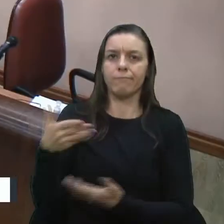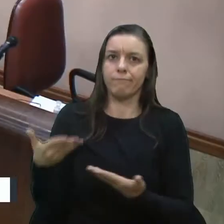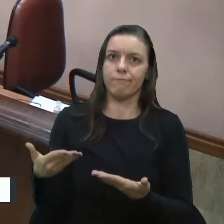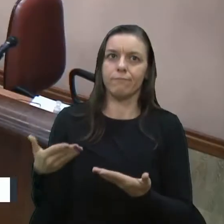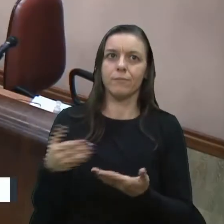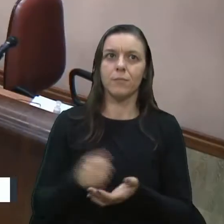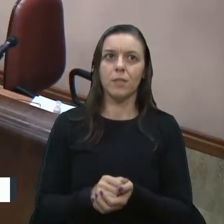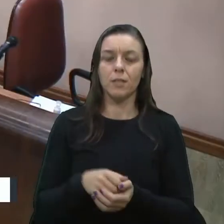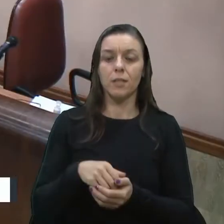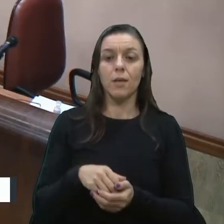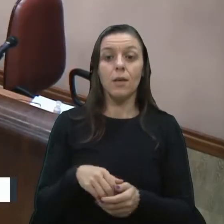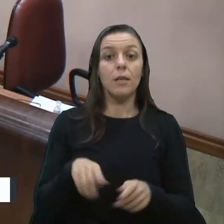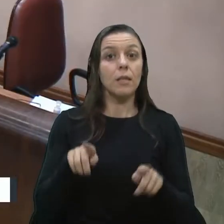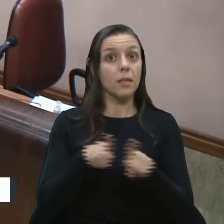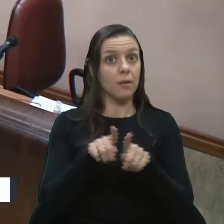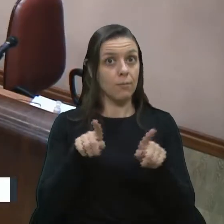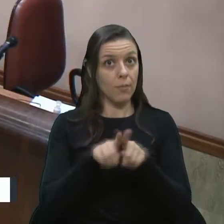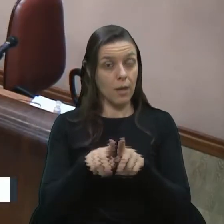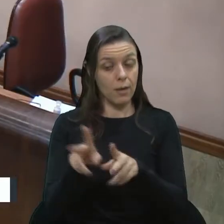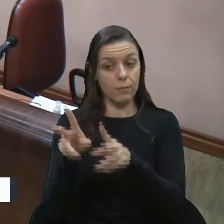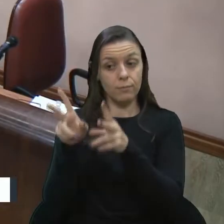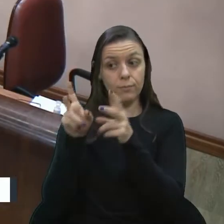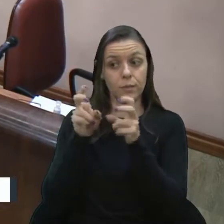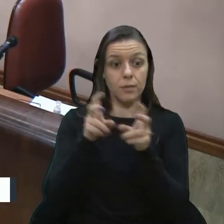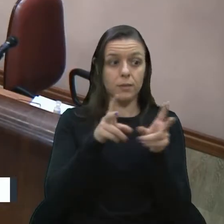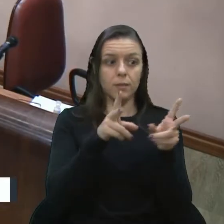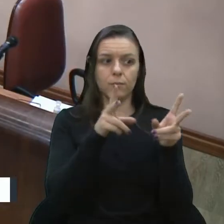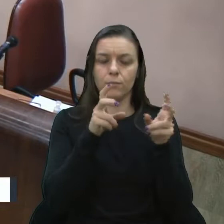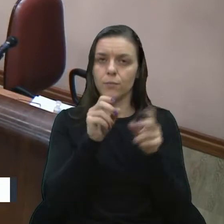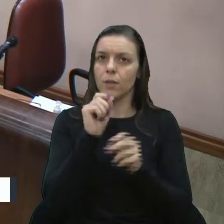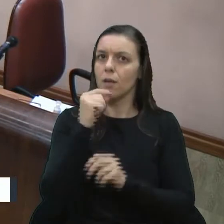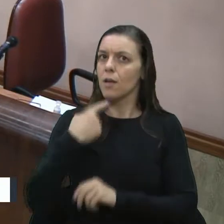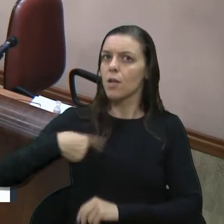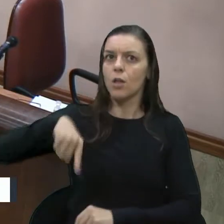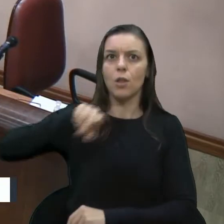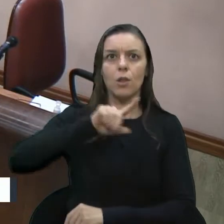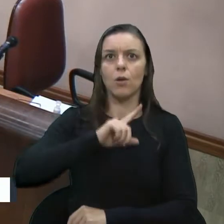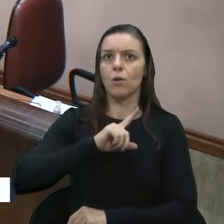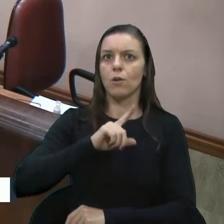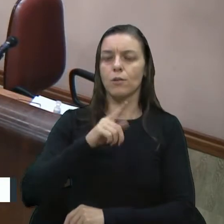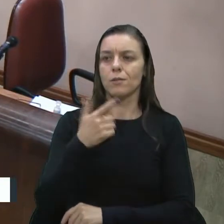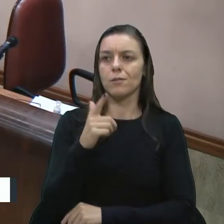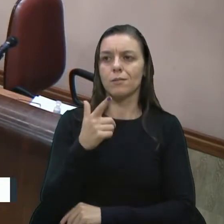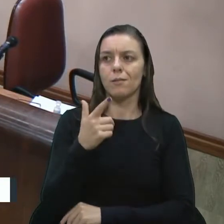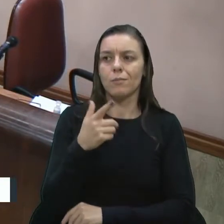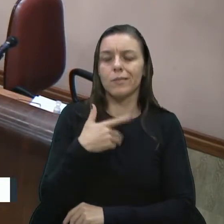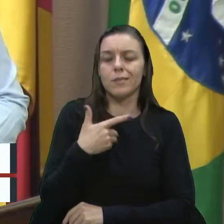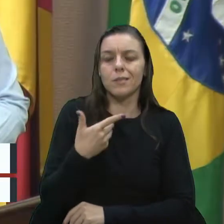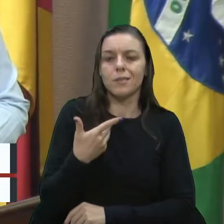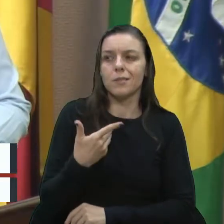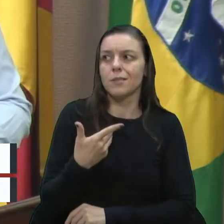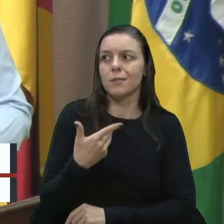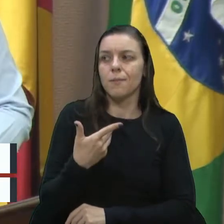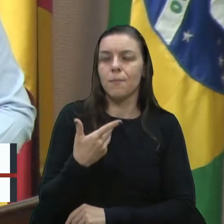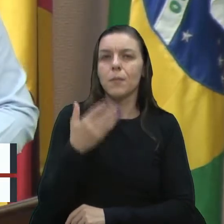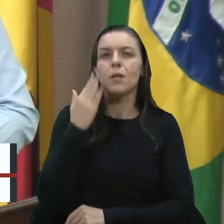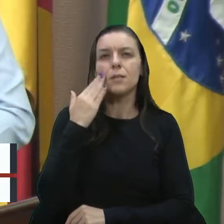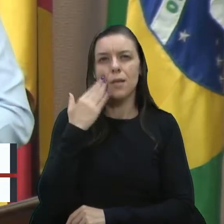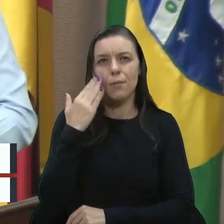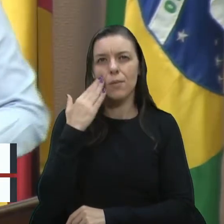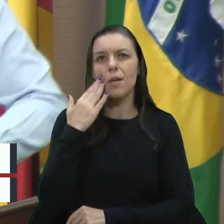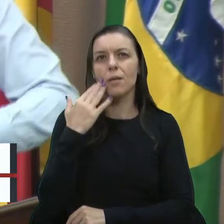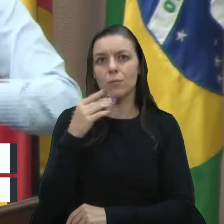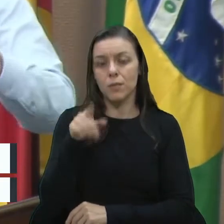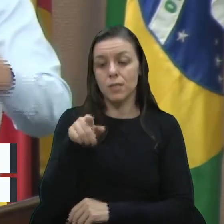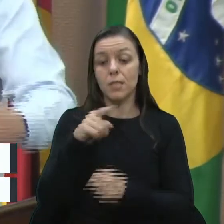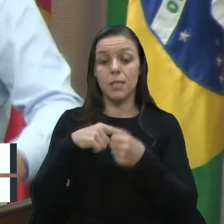uma visão que a gente tem que ter, pensando que nós não estamos numa ilha, né, vereador D'Ambrosio? Nós sabemos que a